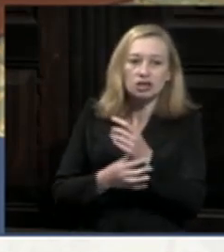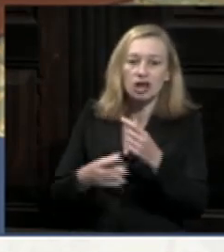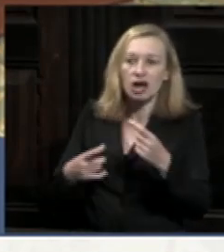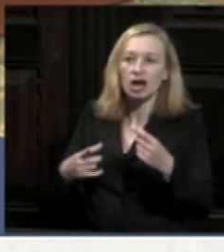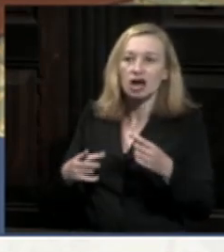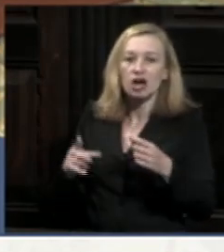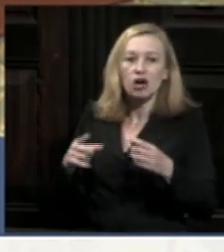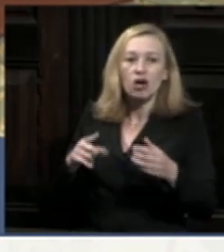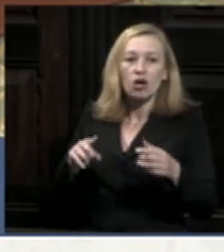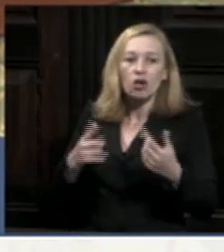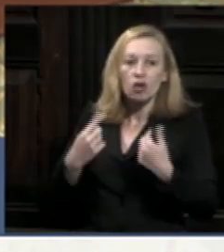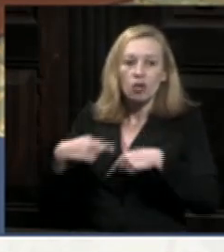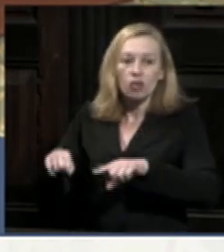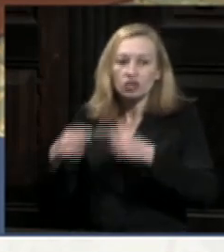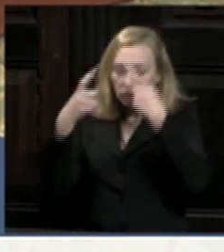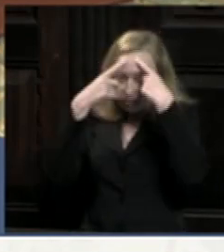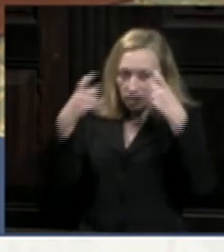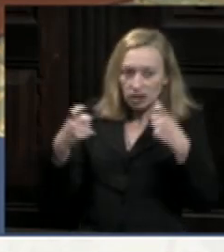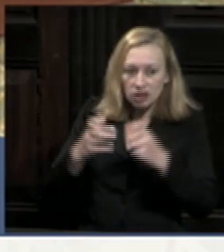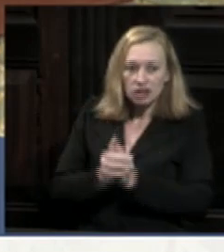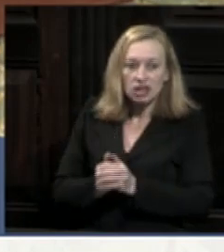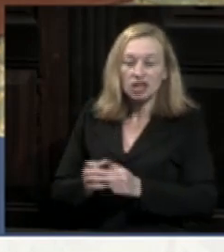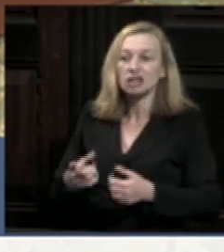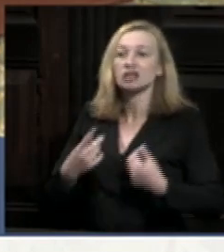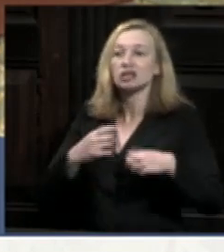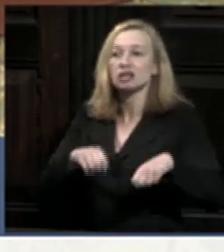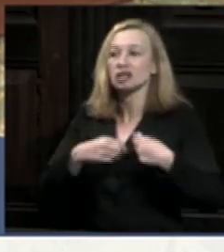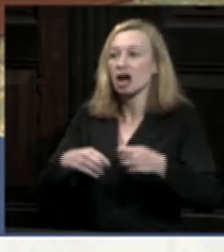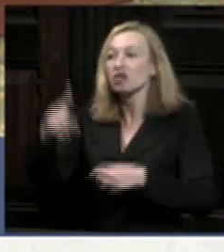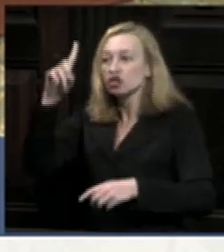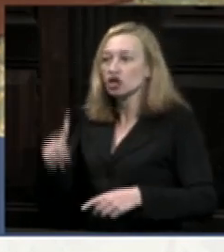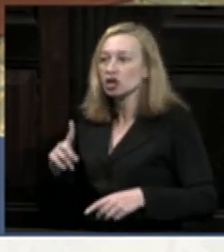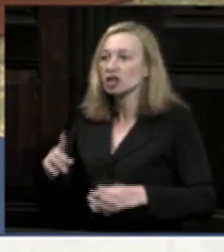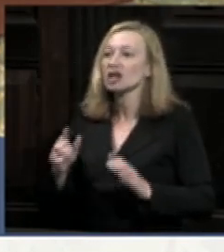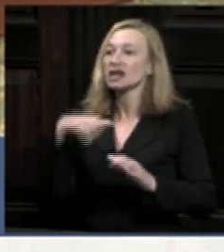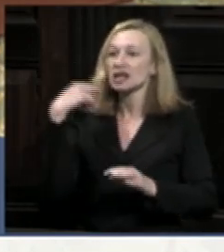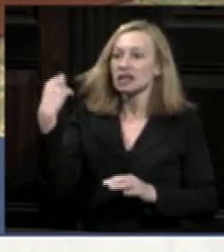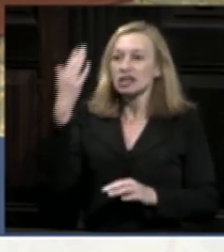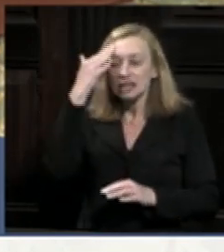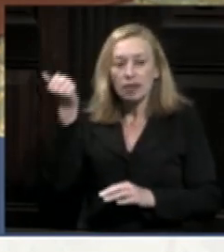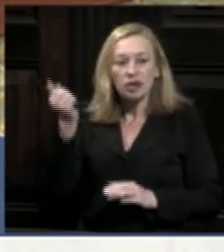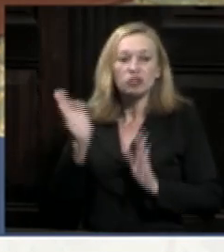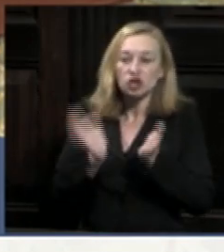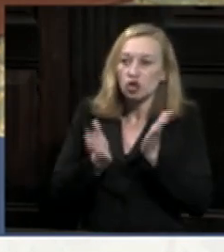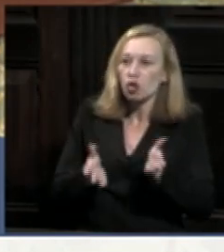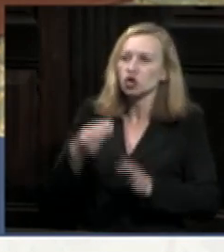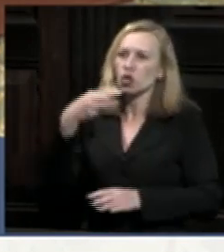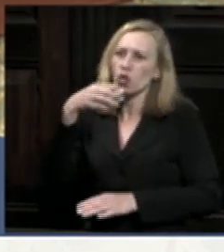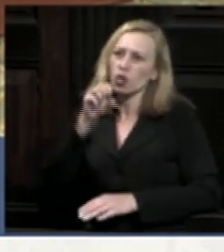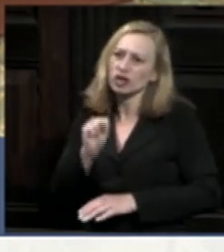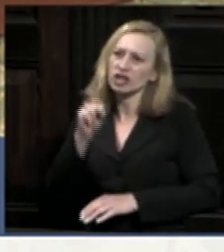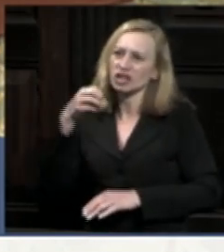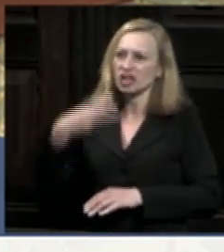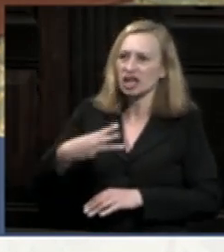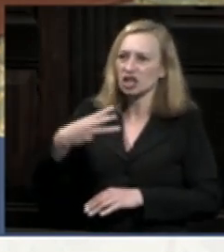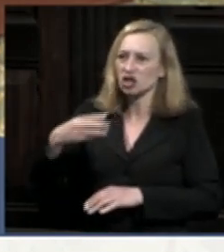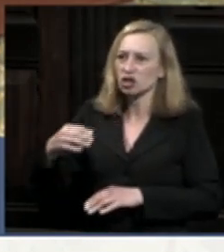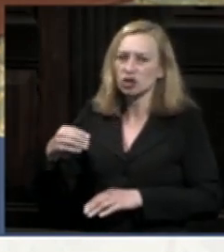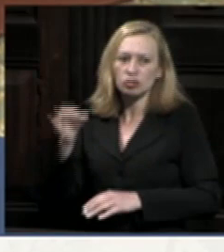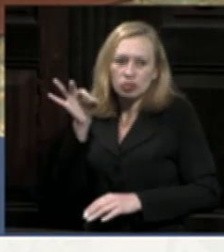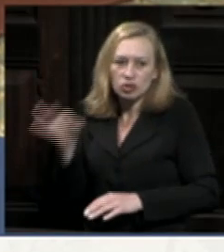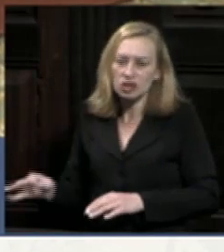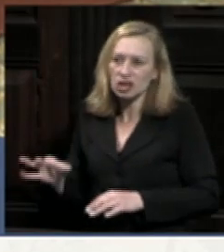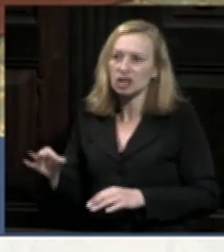lugar pela garantia dos direitos a gente sabe que hoje 83 por cento dos adolescentes que estão cumprindo